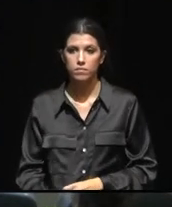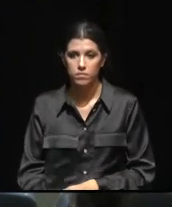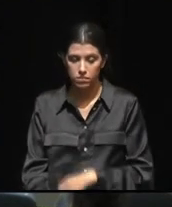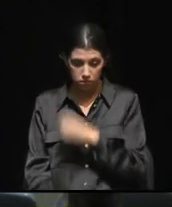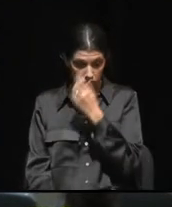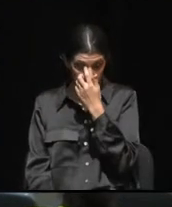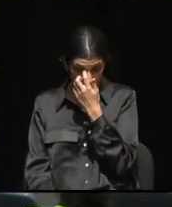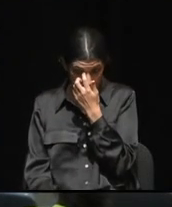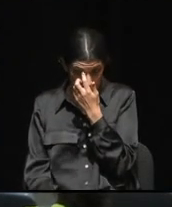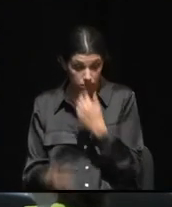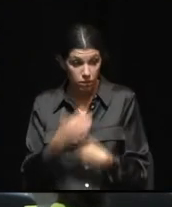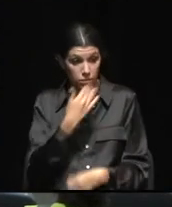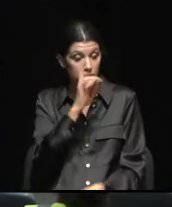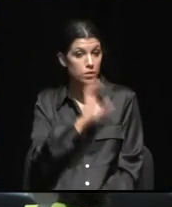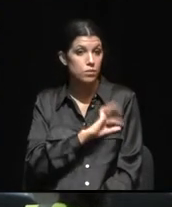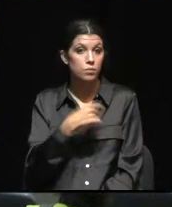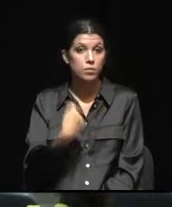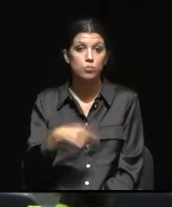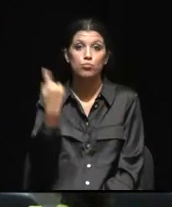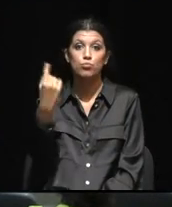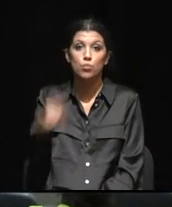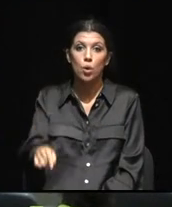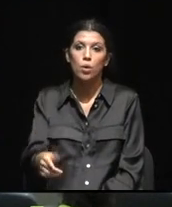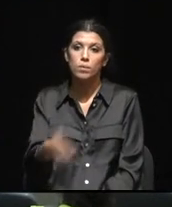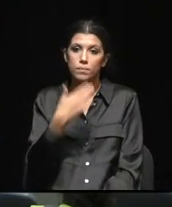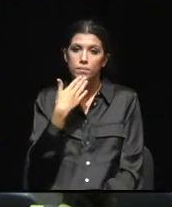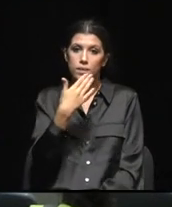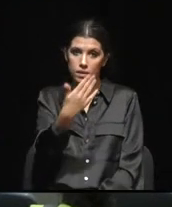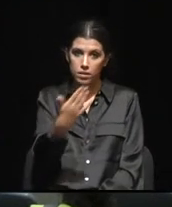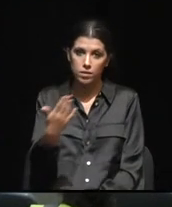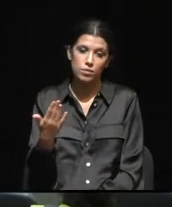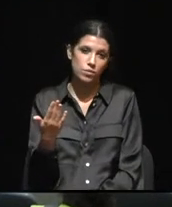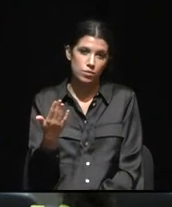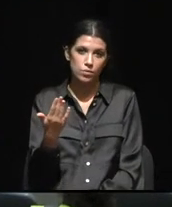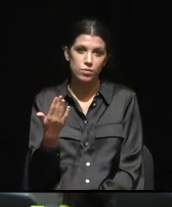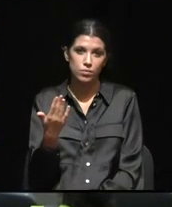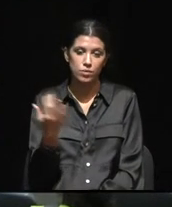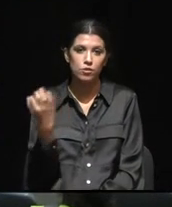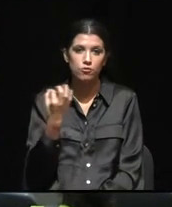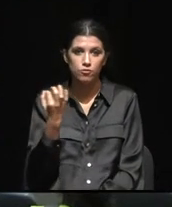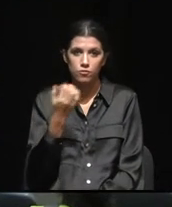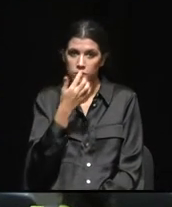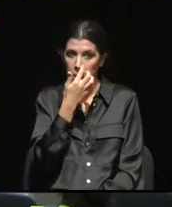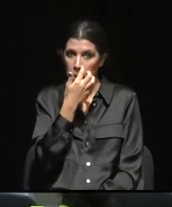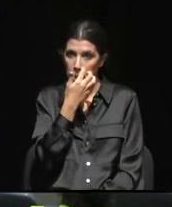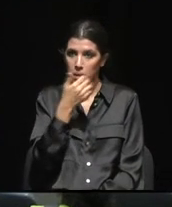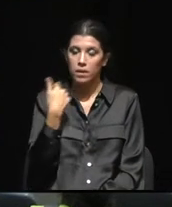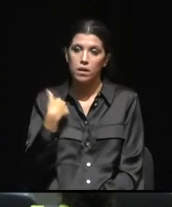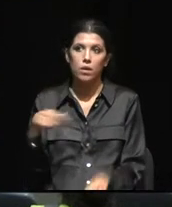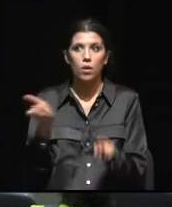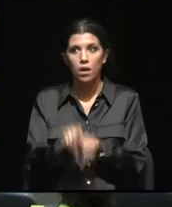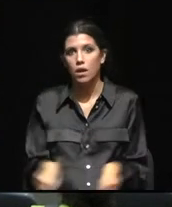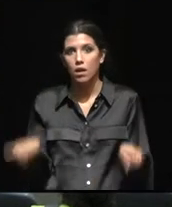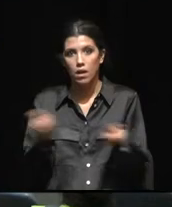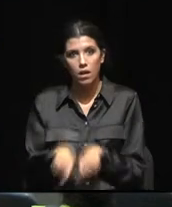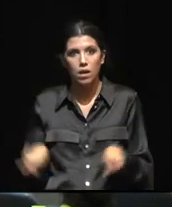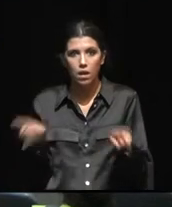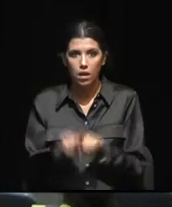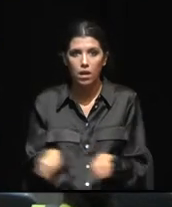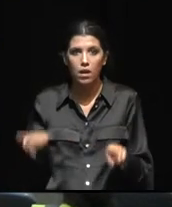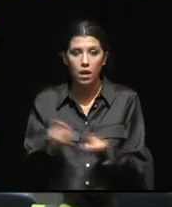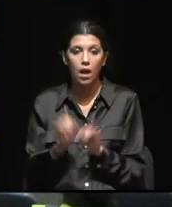feitos obrigado senhora Presidente é apenas para fazer um pedido que eu eu já eu já vou sendo um pouco maçador nestas coisas